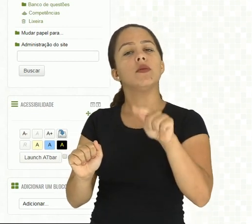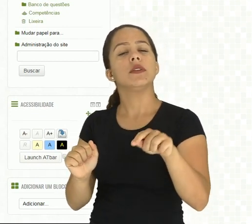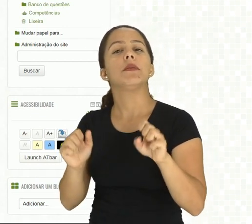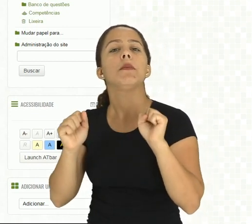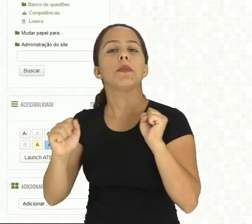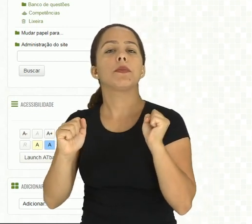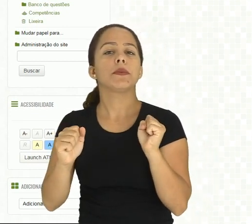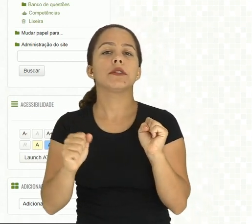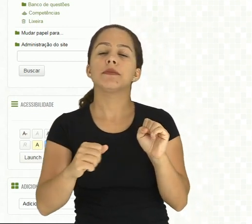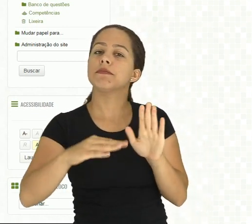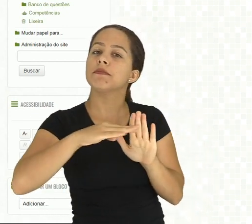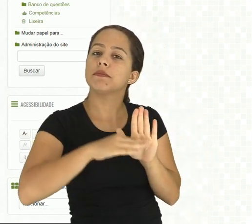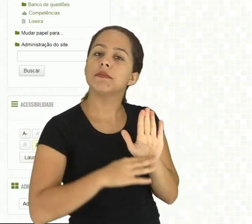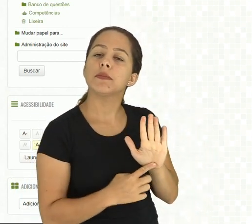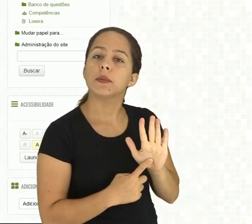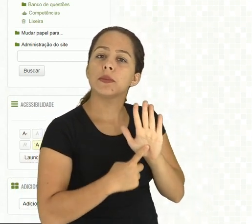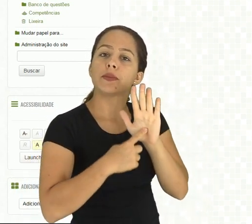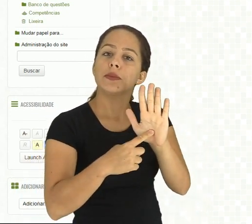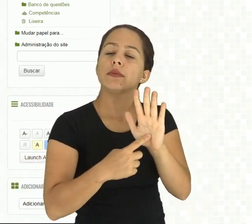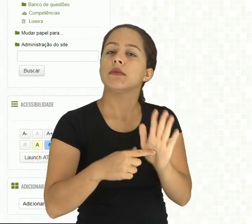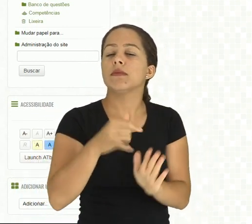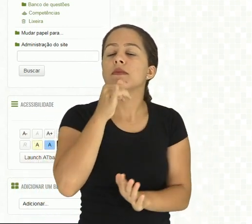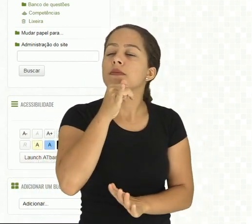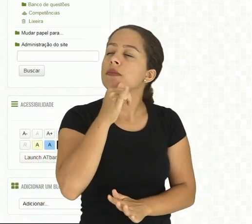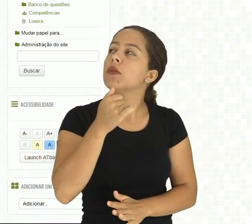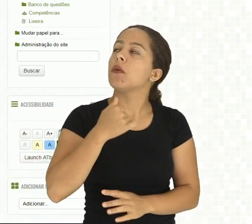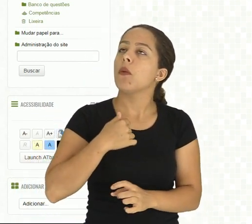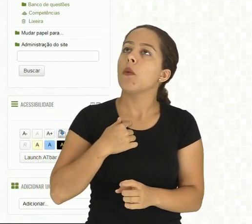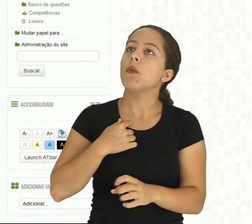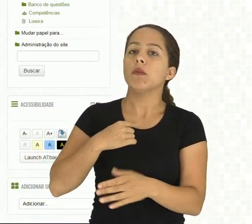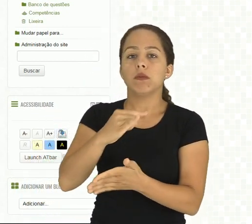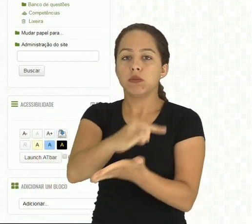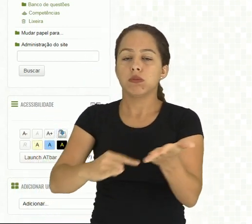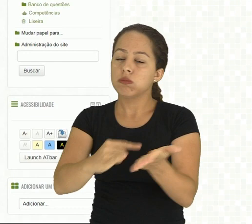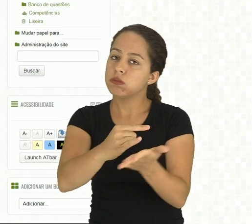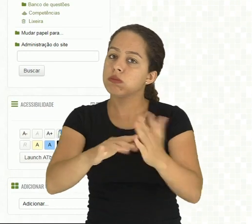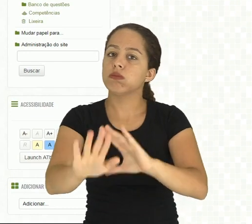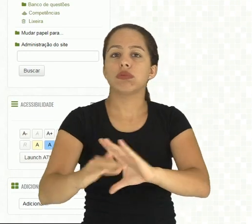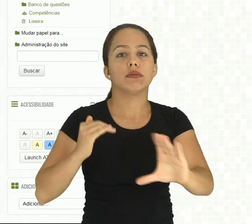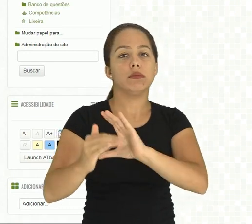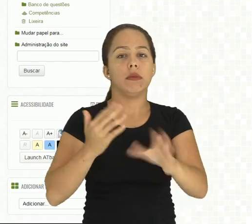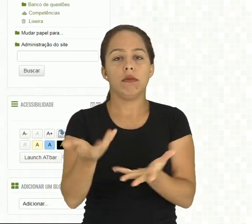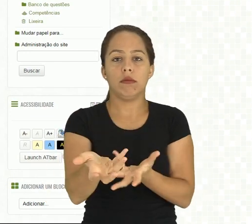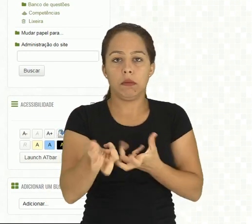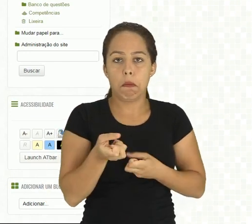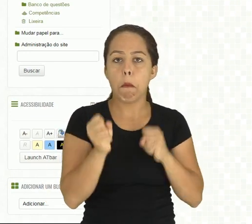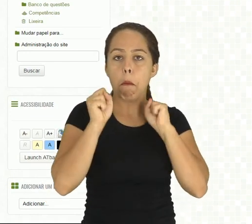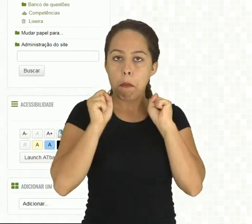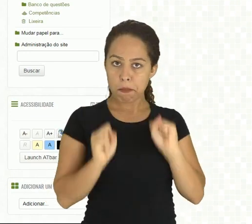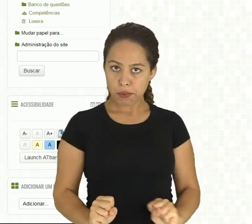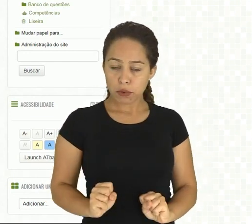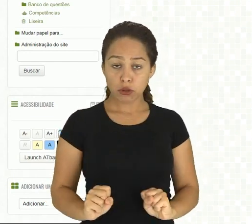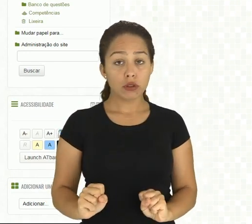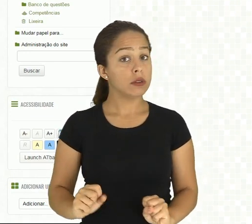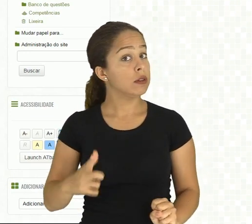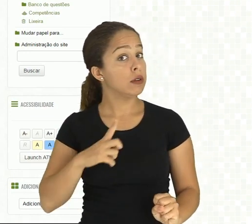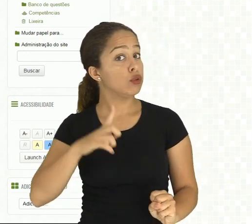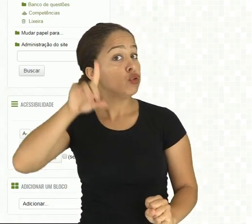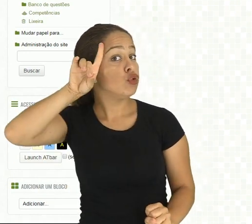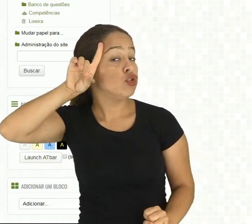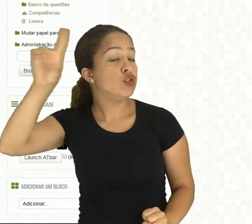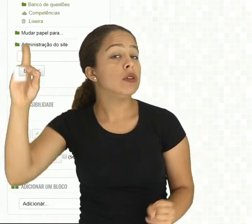quando ela começa a permitir que os há em que os arquivos sejam enviados qual é a data de